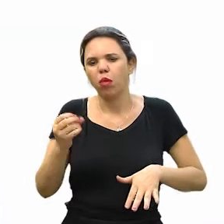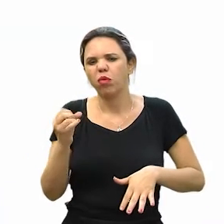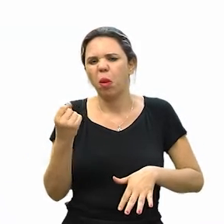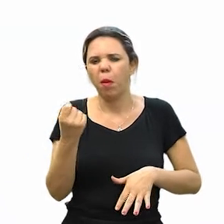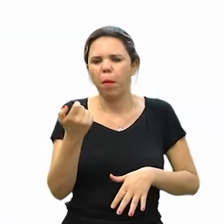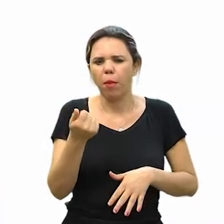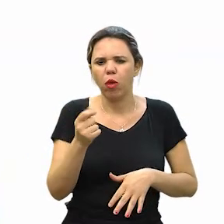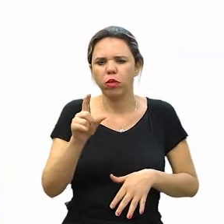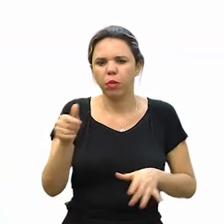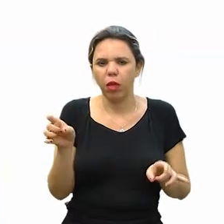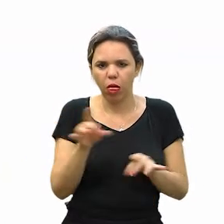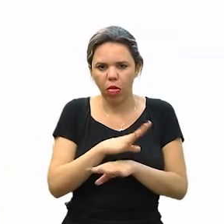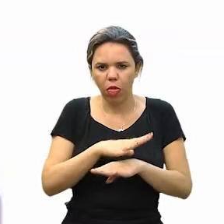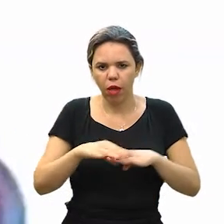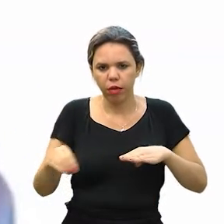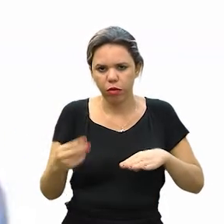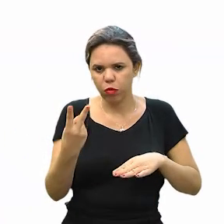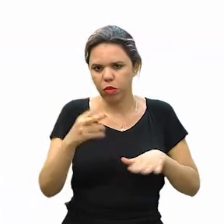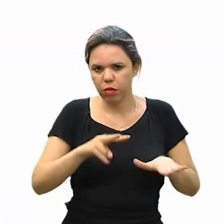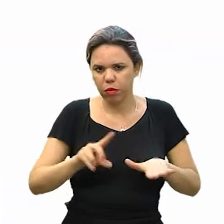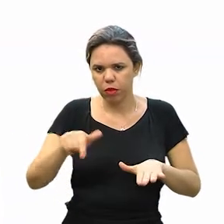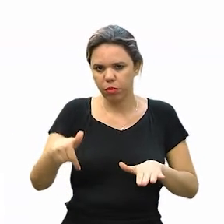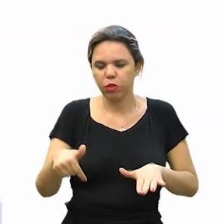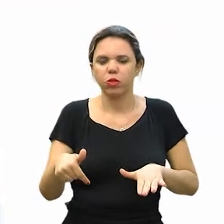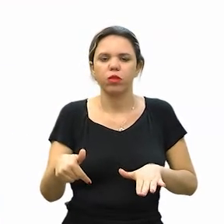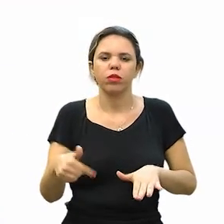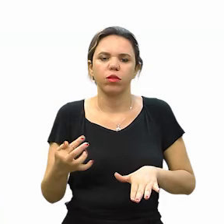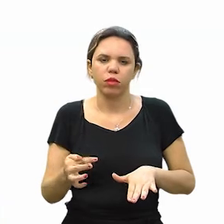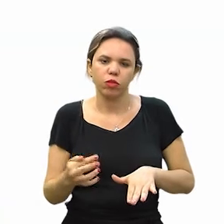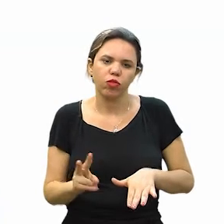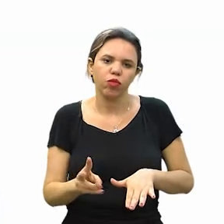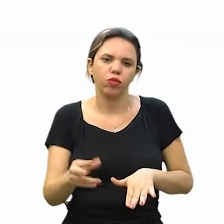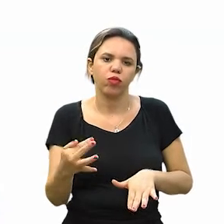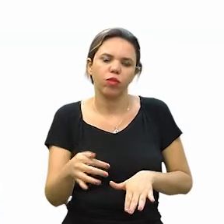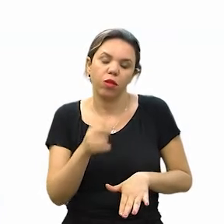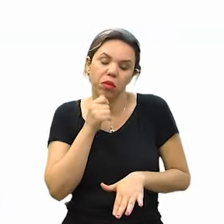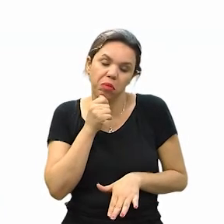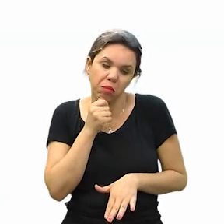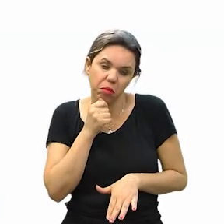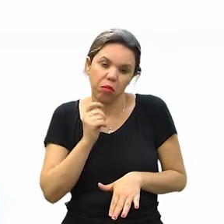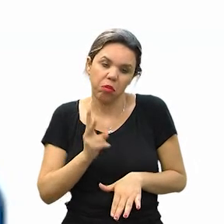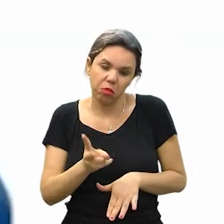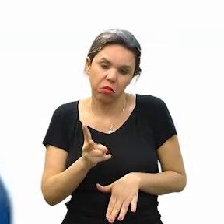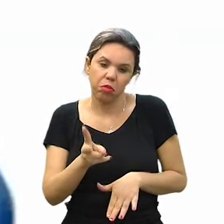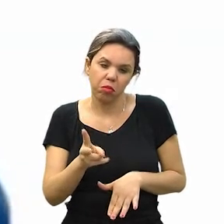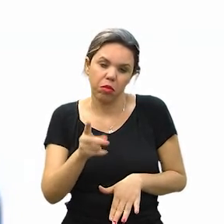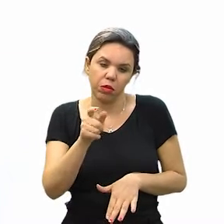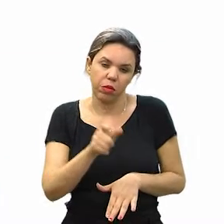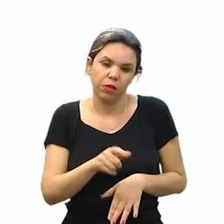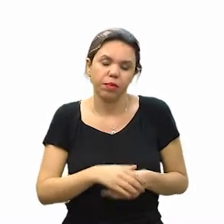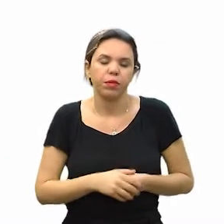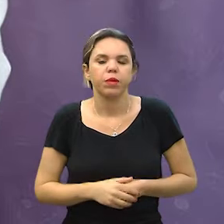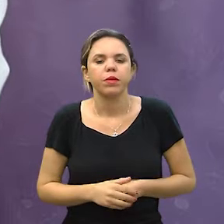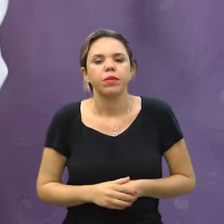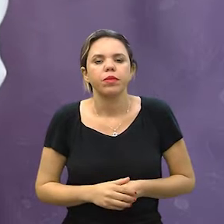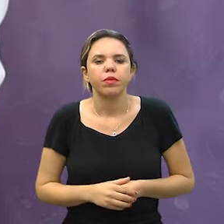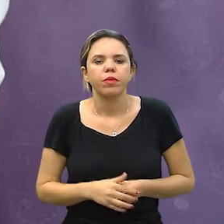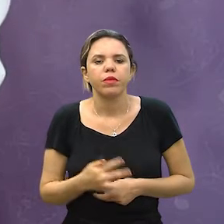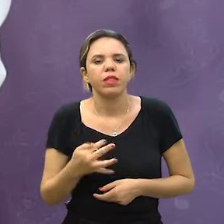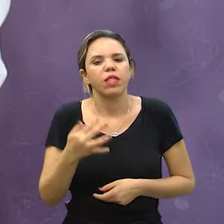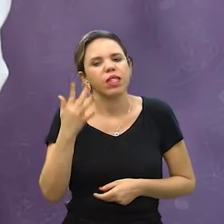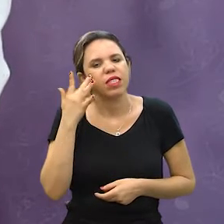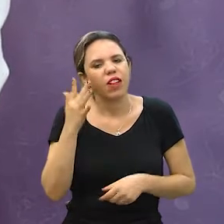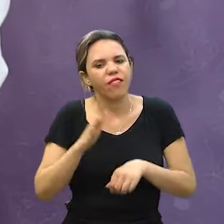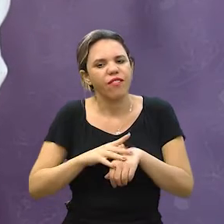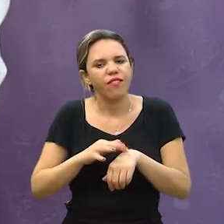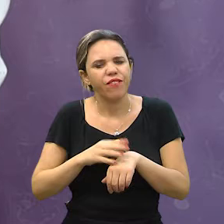eventualmente cicatriza a pele depois de umas 2 semanas e continua essa dor ainda perseguindo o paciente. Essa é uma